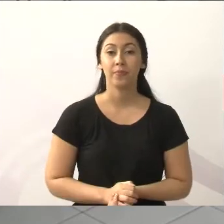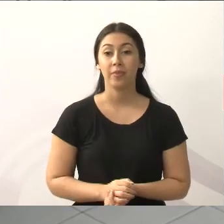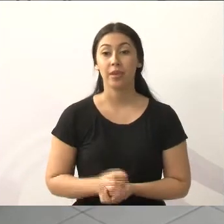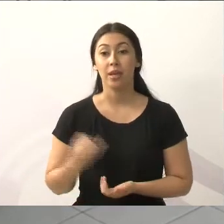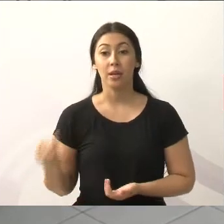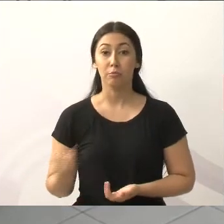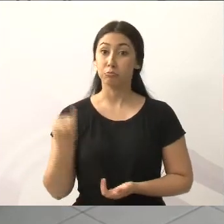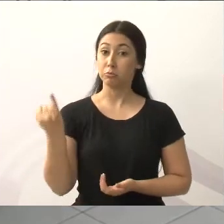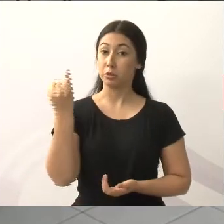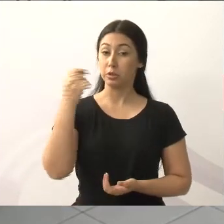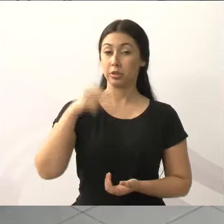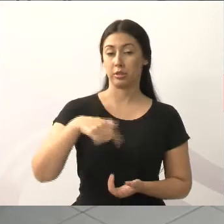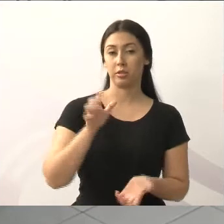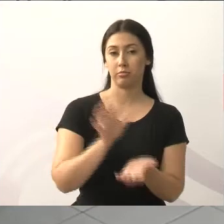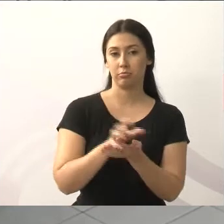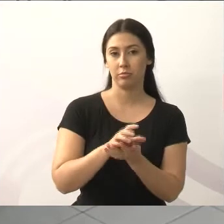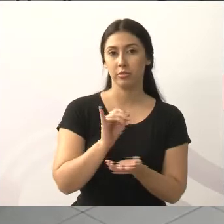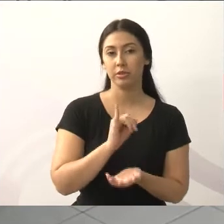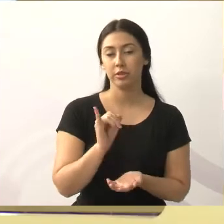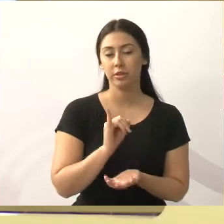da nossa cidade e do Vale do Paraíba.